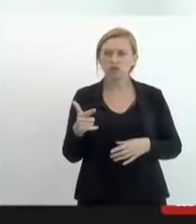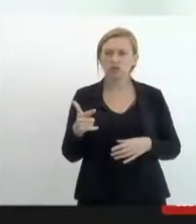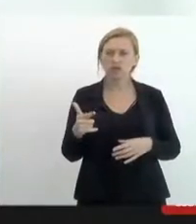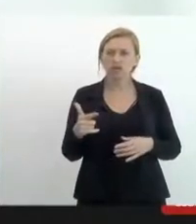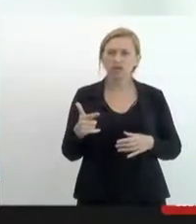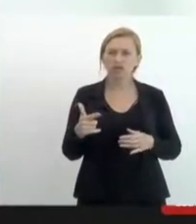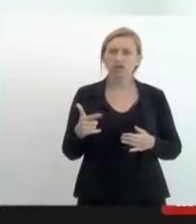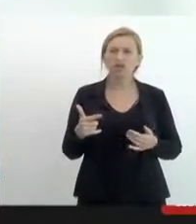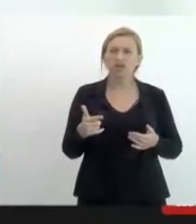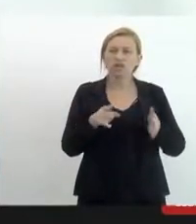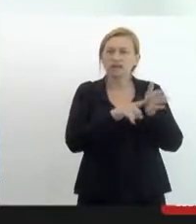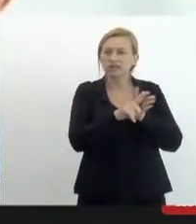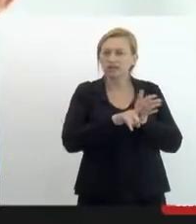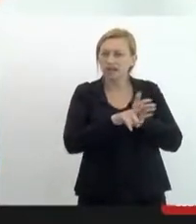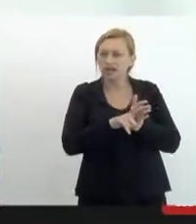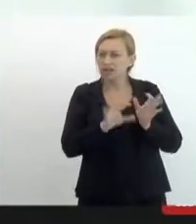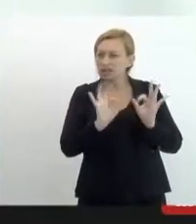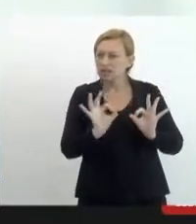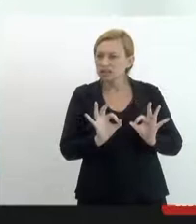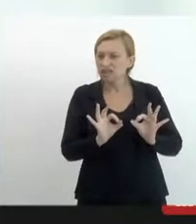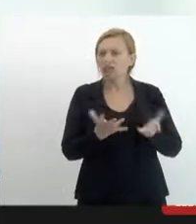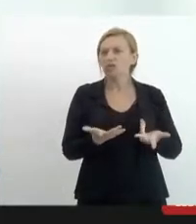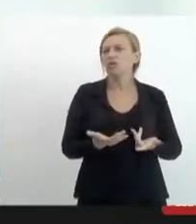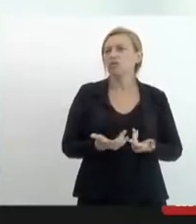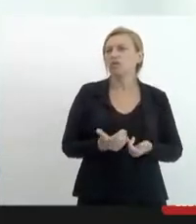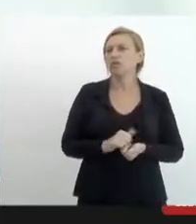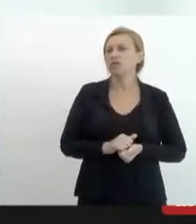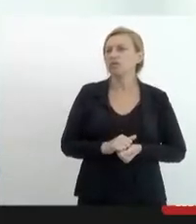duplicidade de análise, considerando